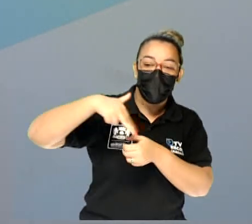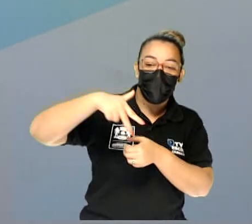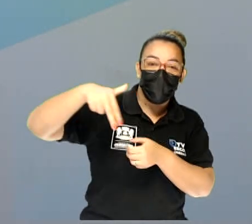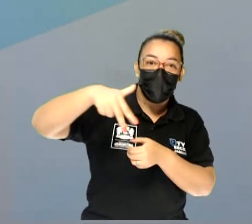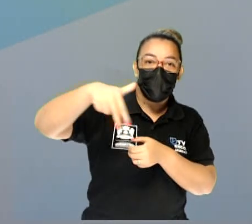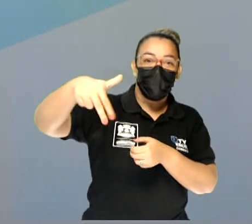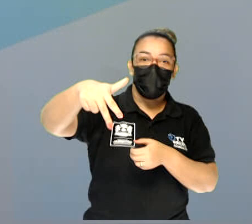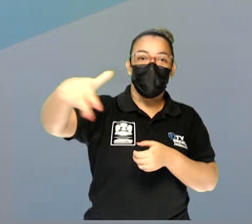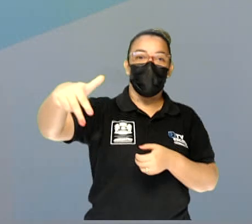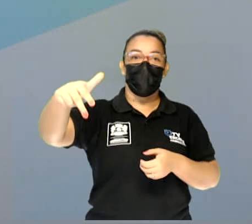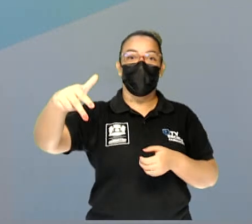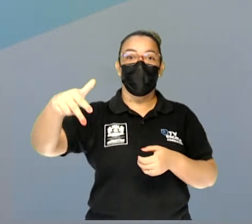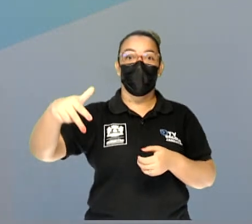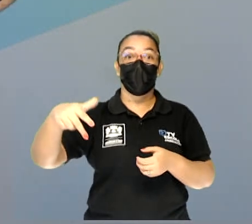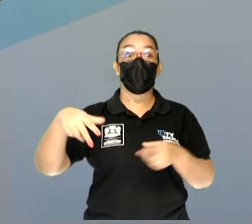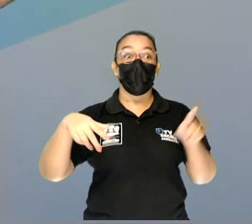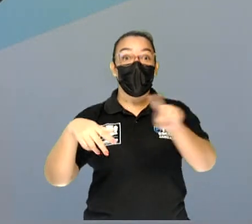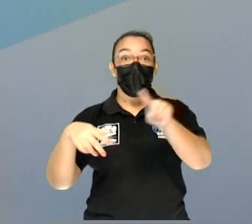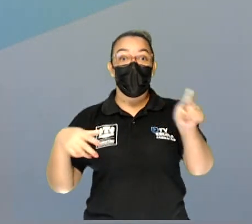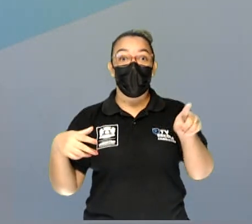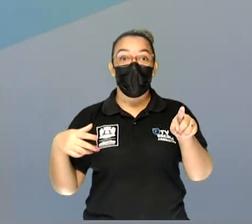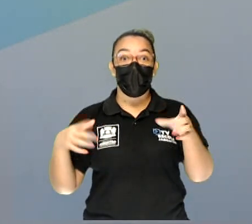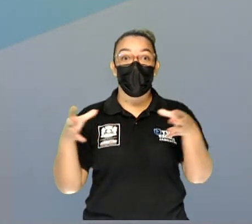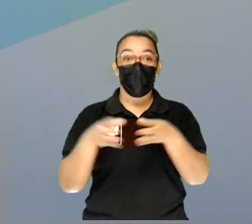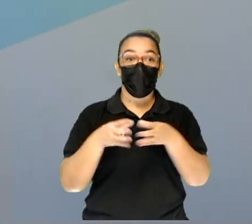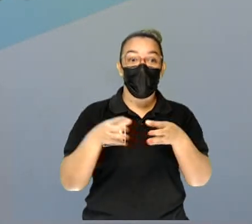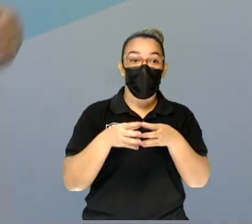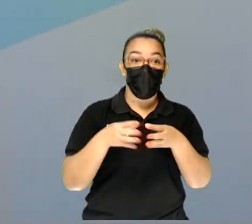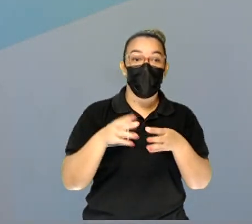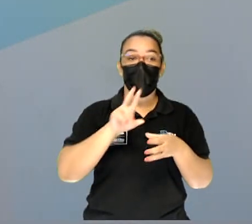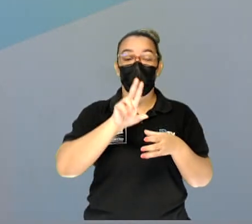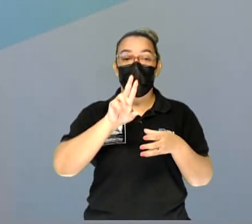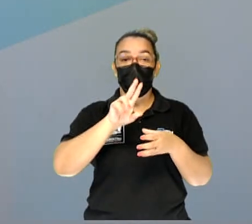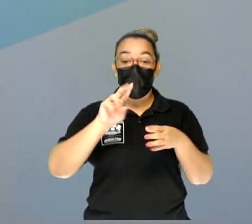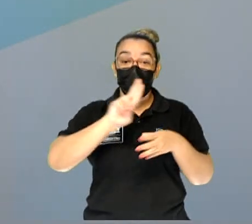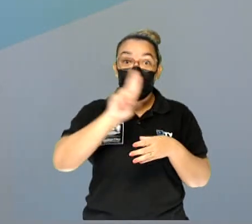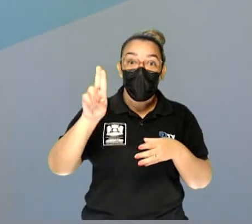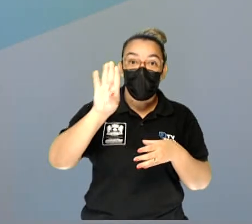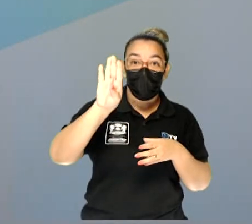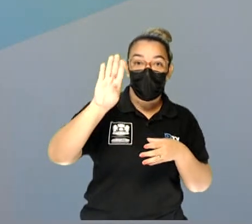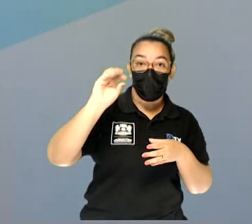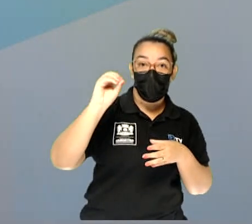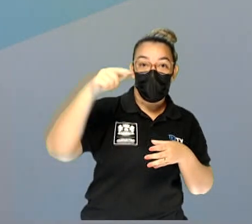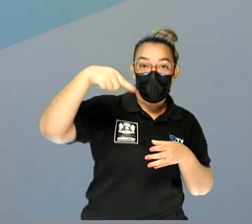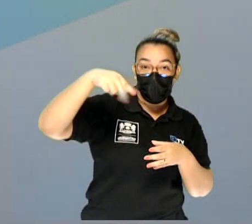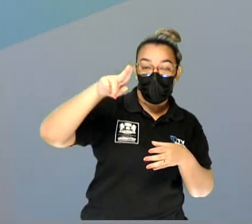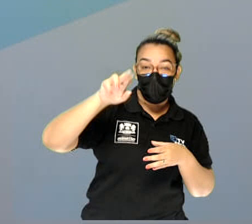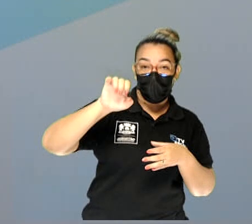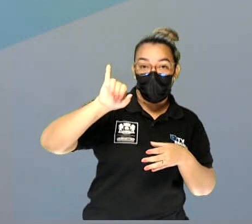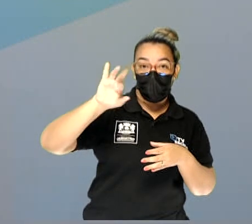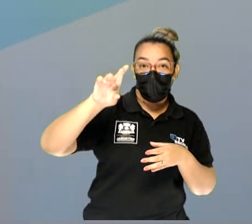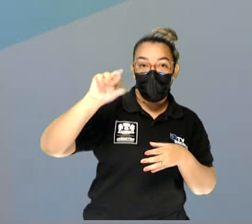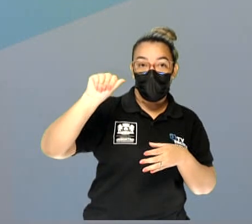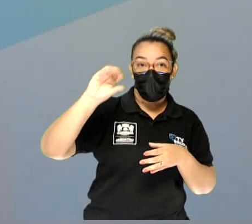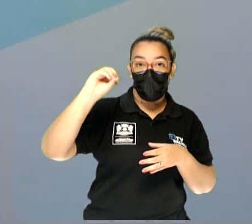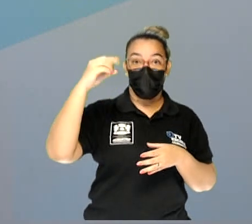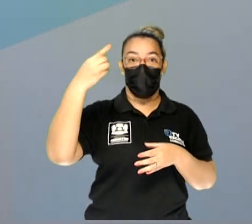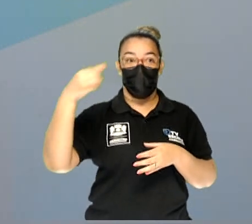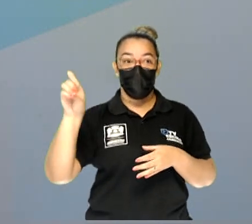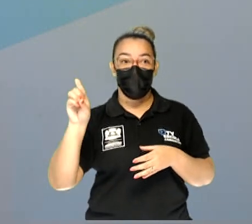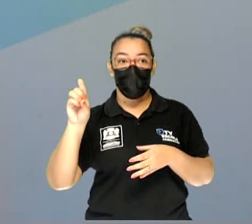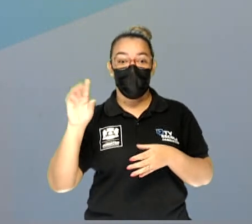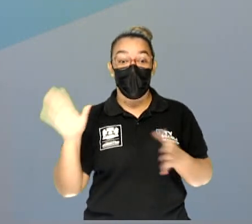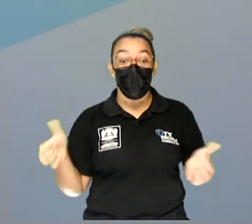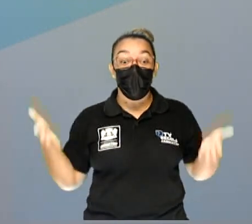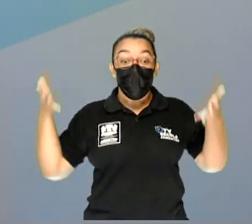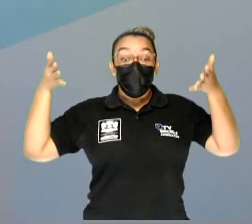e atraíram os holandeses para uma área chamada de Boqueirão. E os holandeses, feito patinhos, foram atrás. Quando chegaram,